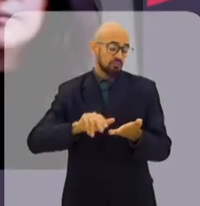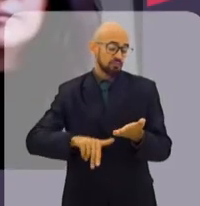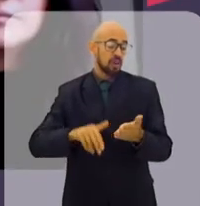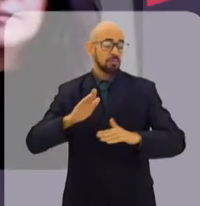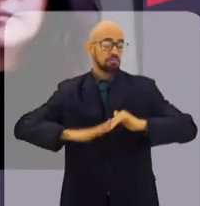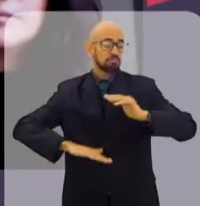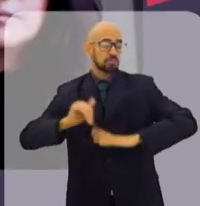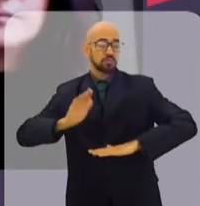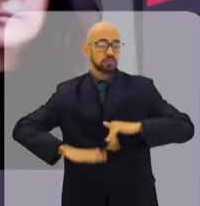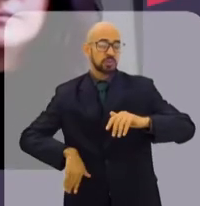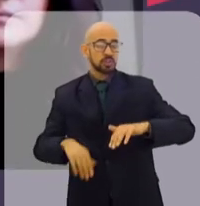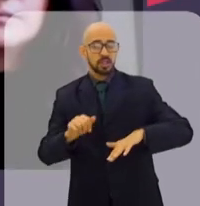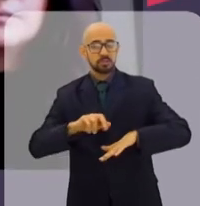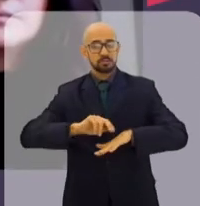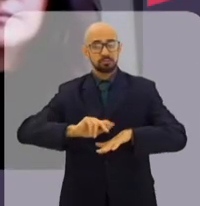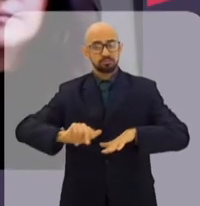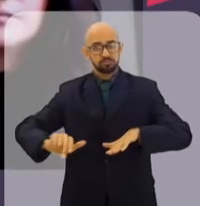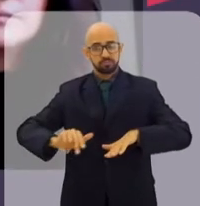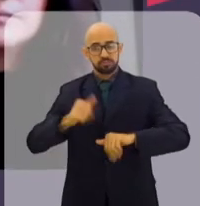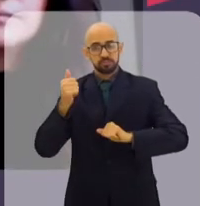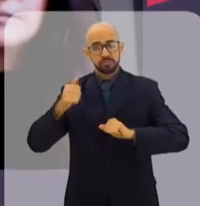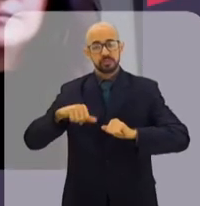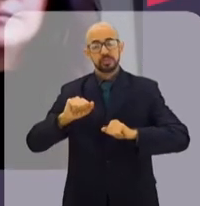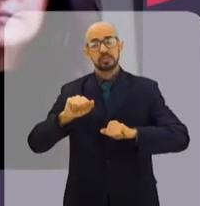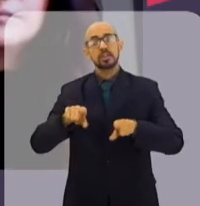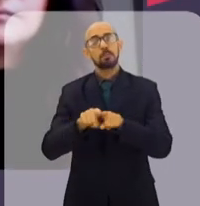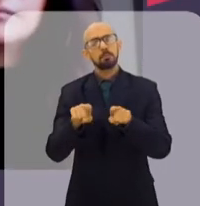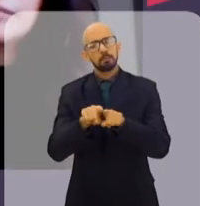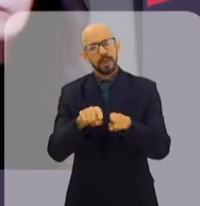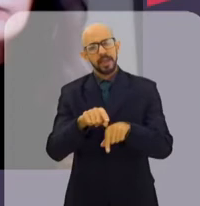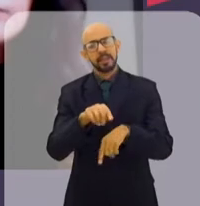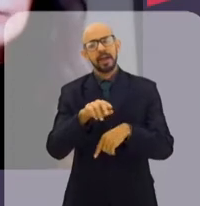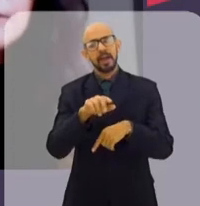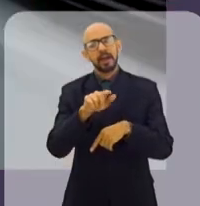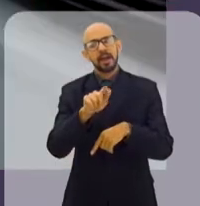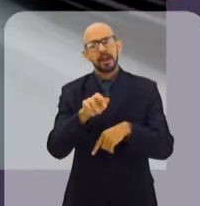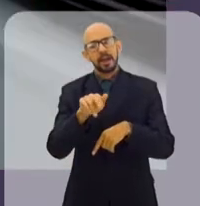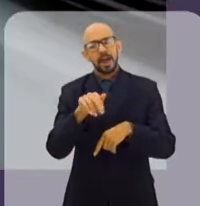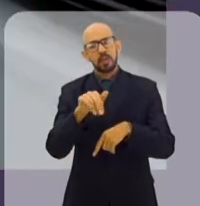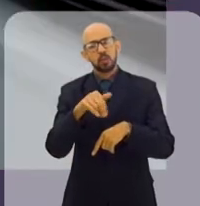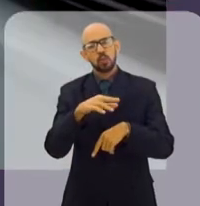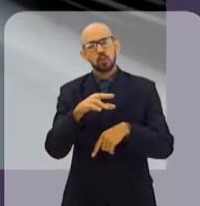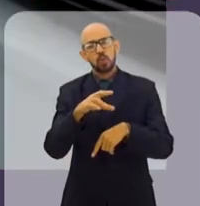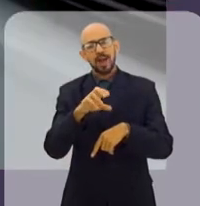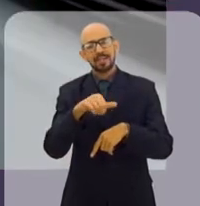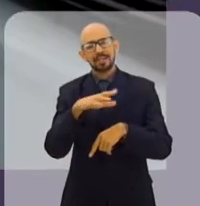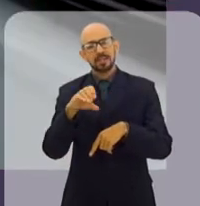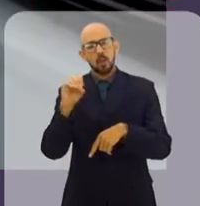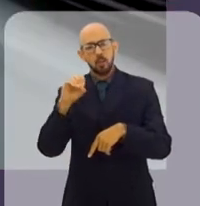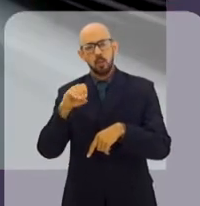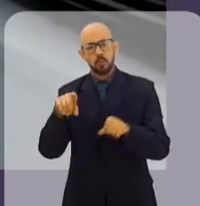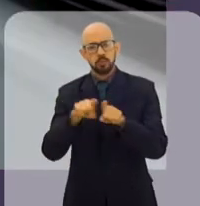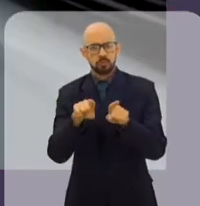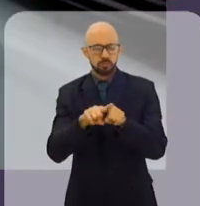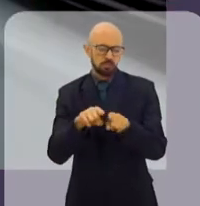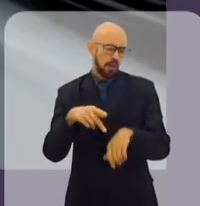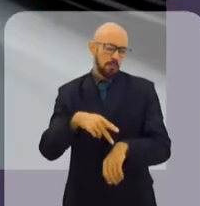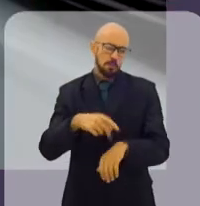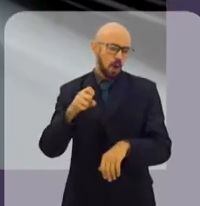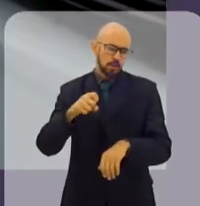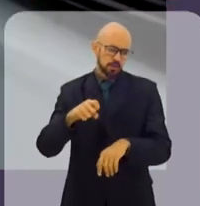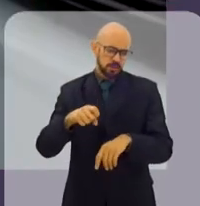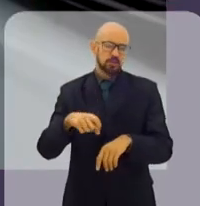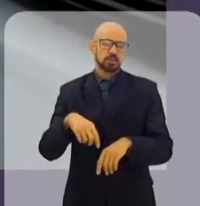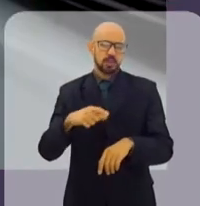diverso, né? Tem pessoas da graduação, quanto da pós-graduação também. A gente acolhe